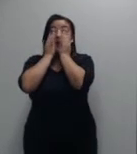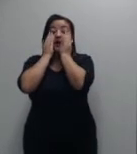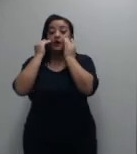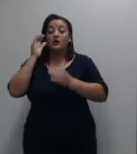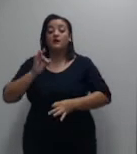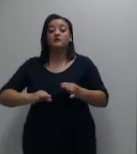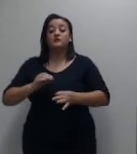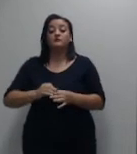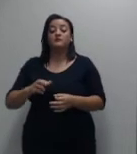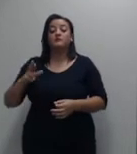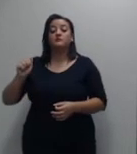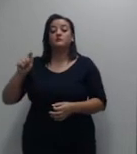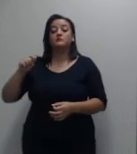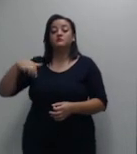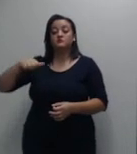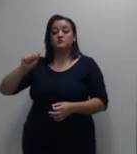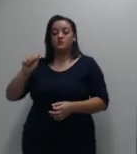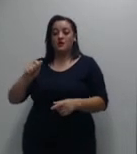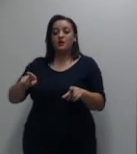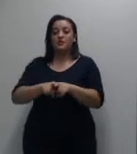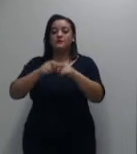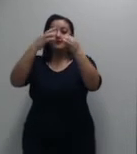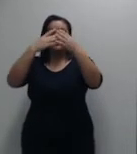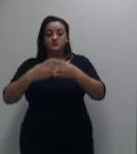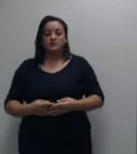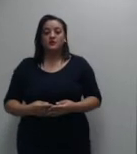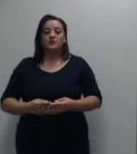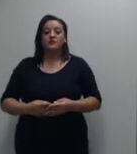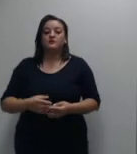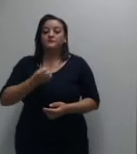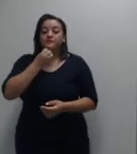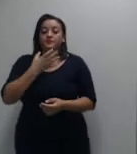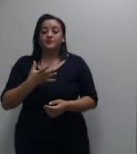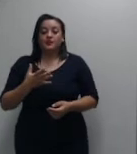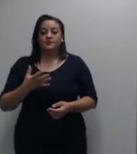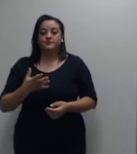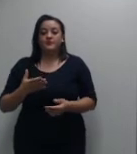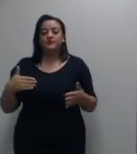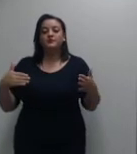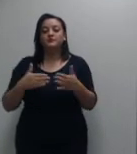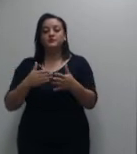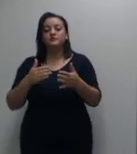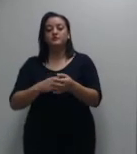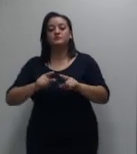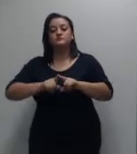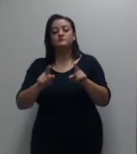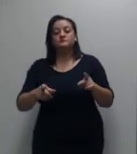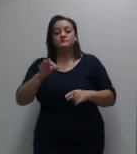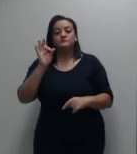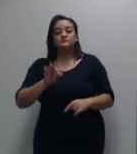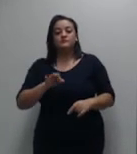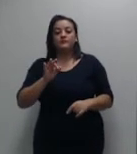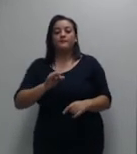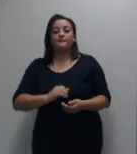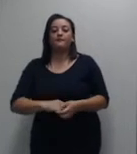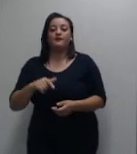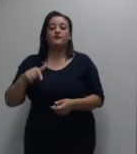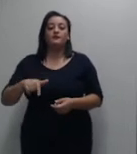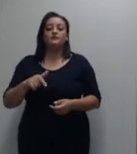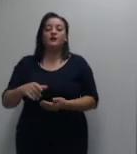eu transcrevo aí ele é bem é requerido e devidamente aqui